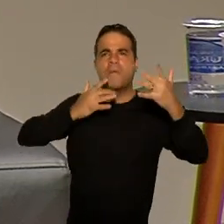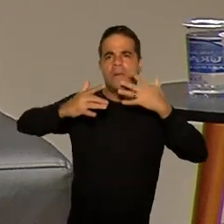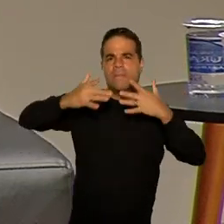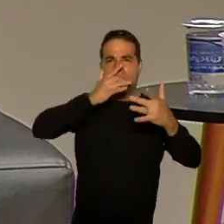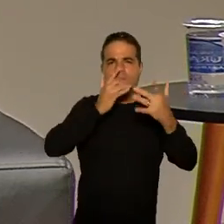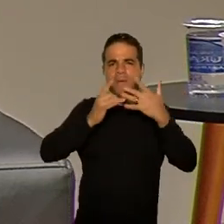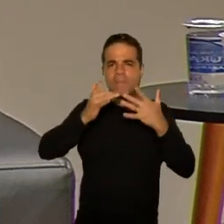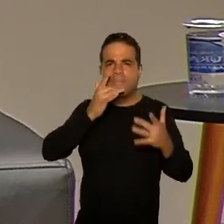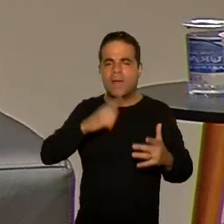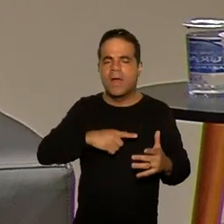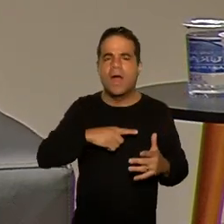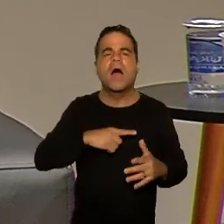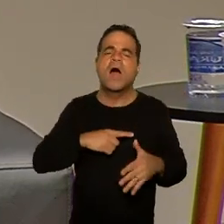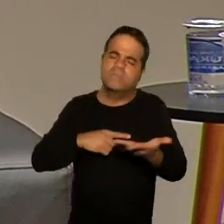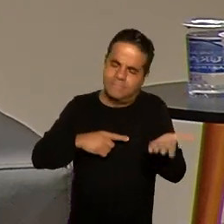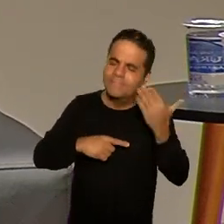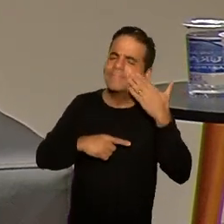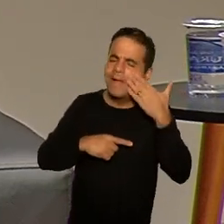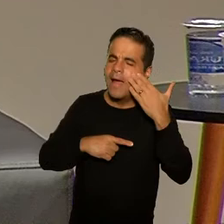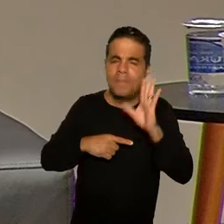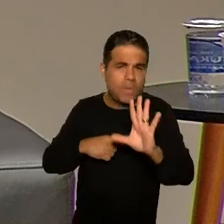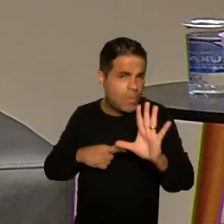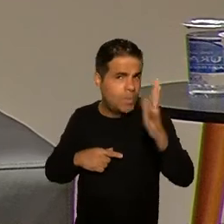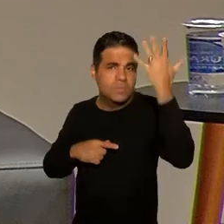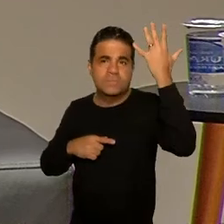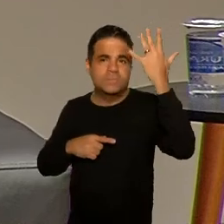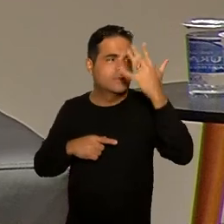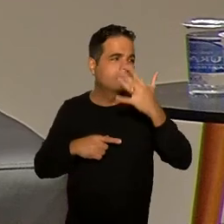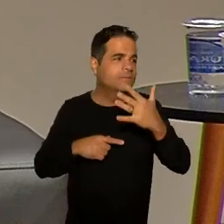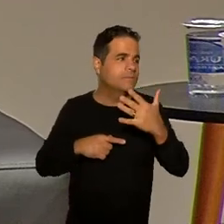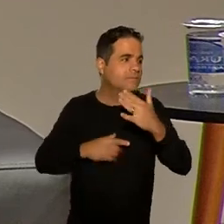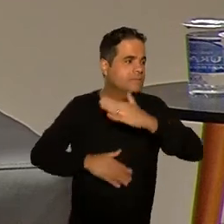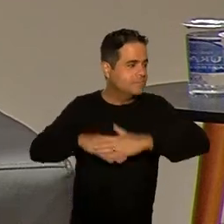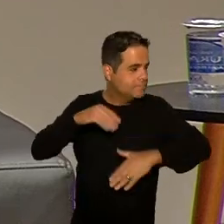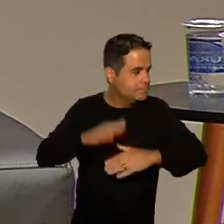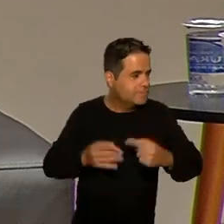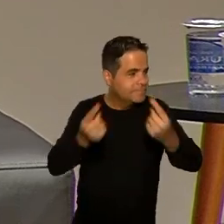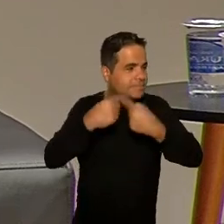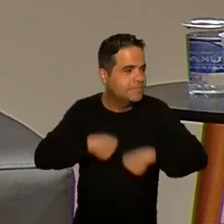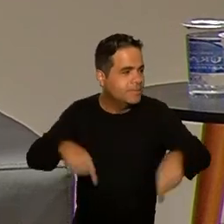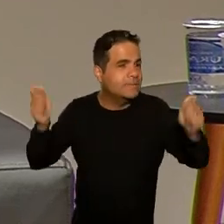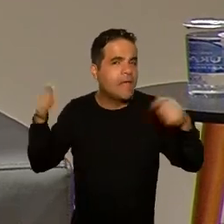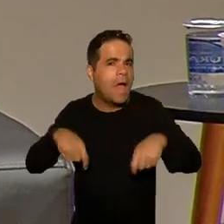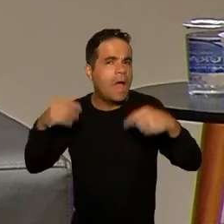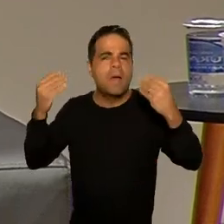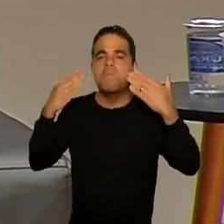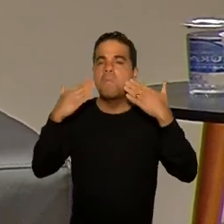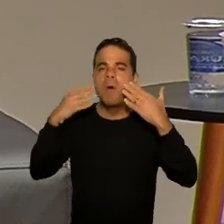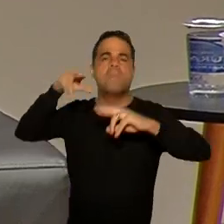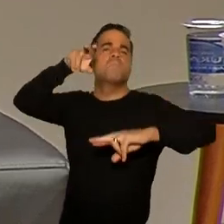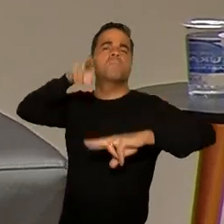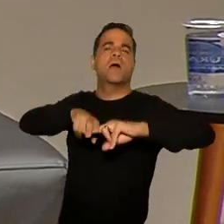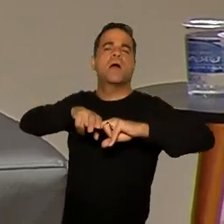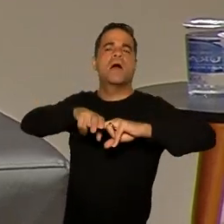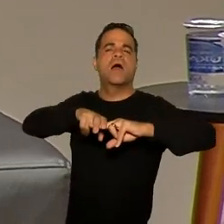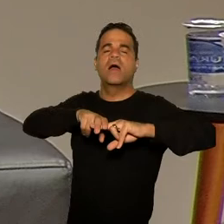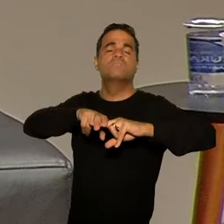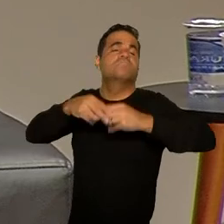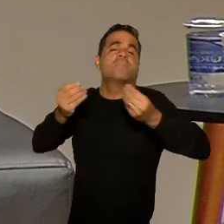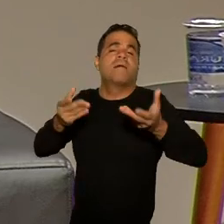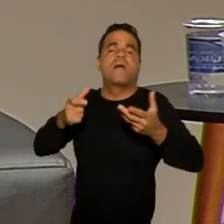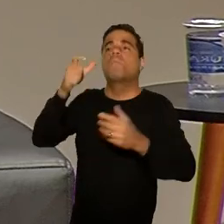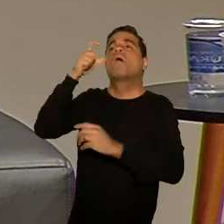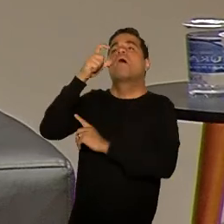teatral alguma coisa está acontecendo que não tem a ver apenas com postar-se numa cadeira para